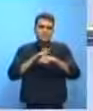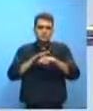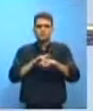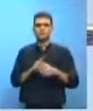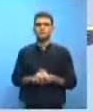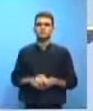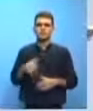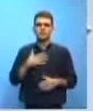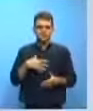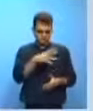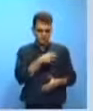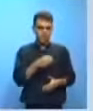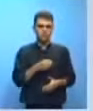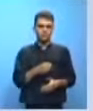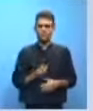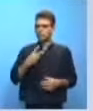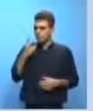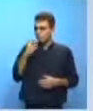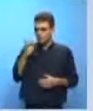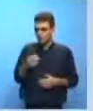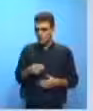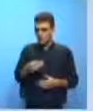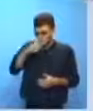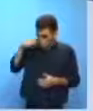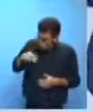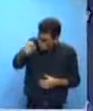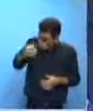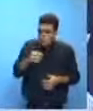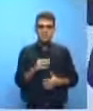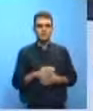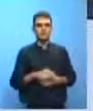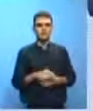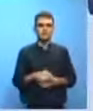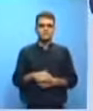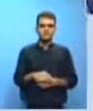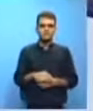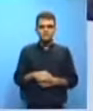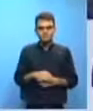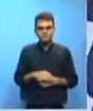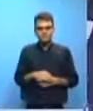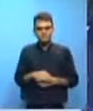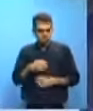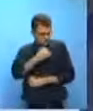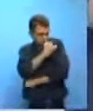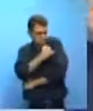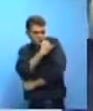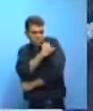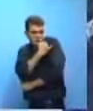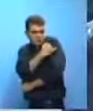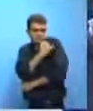filho mais velho fuma maconha. Tem um cabelo aqui assim, uma estalta desenhada no braço de uma